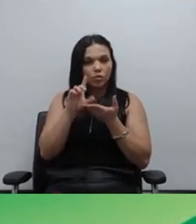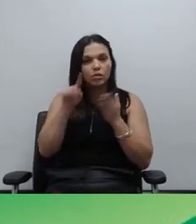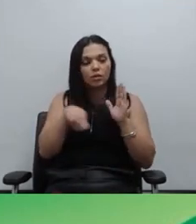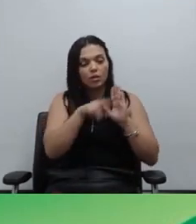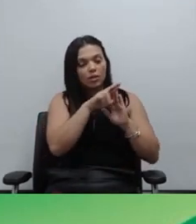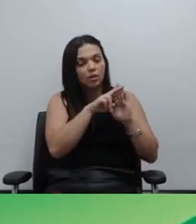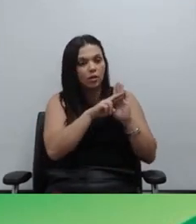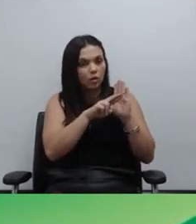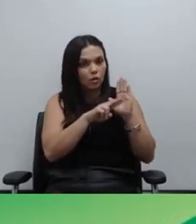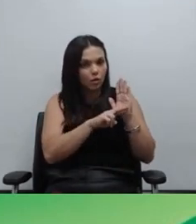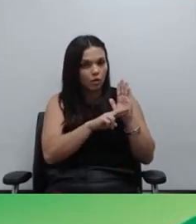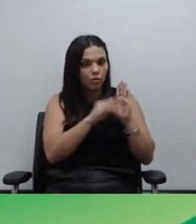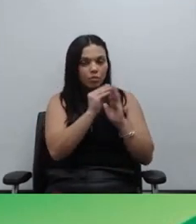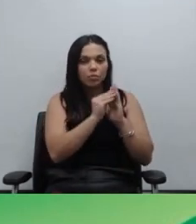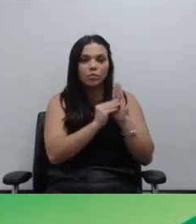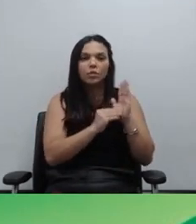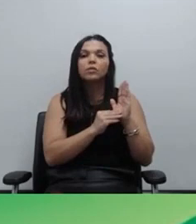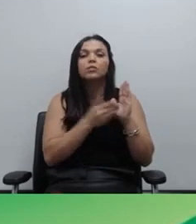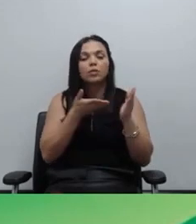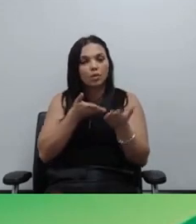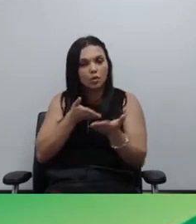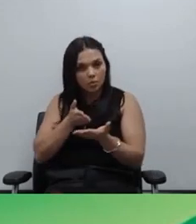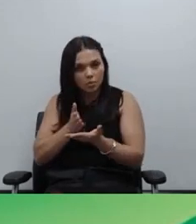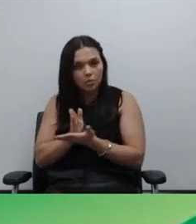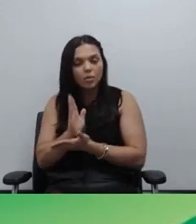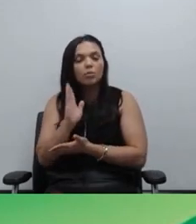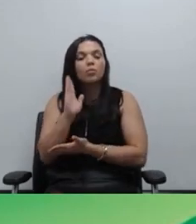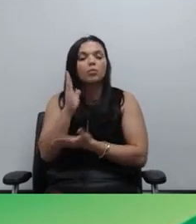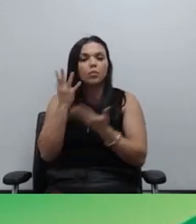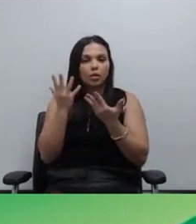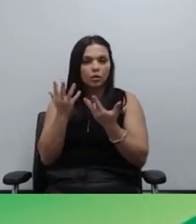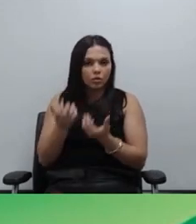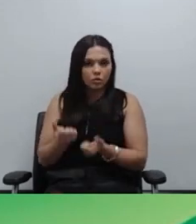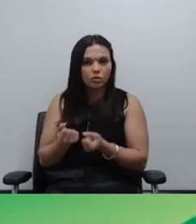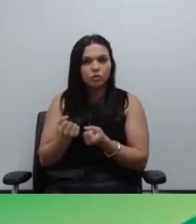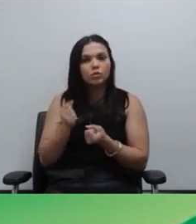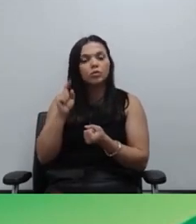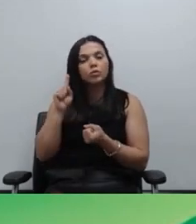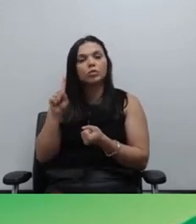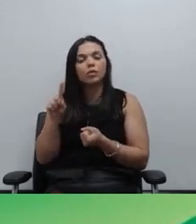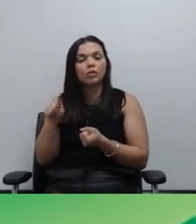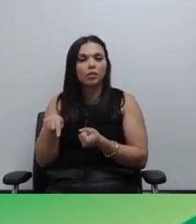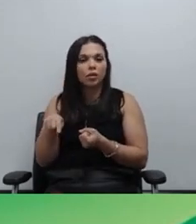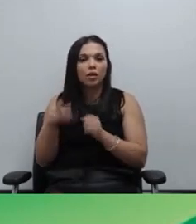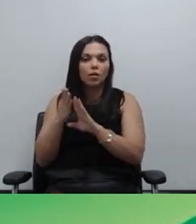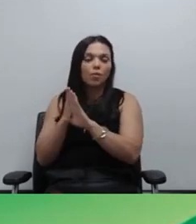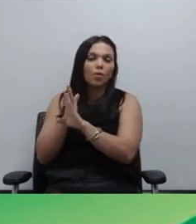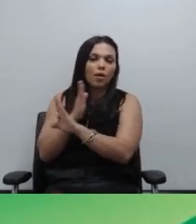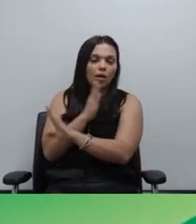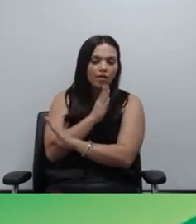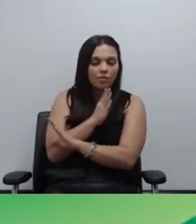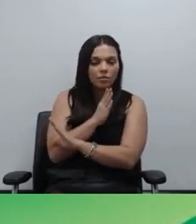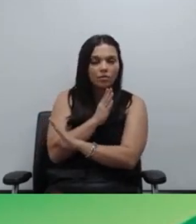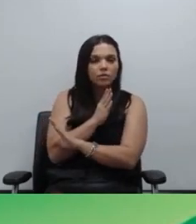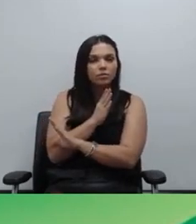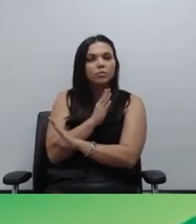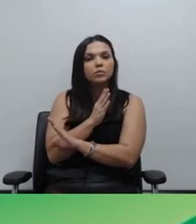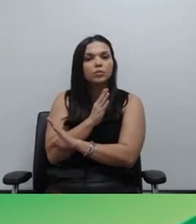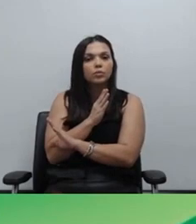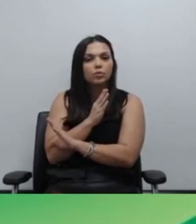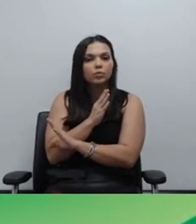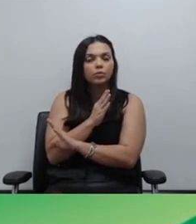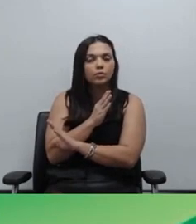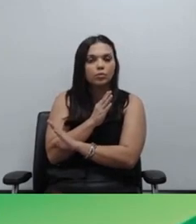normativa, é permitido o entendimento no sentido de que a aparente vedação aos afastamentos para